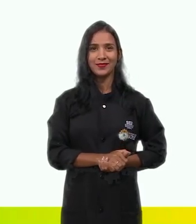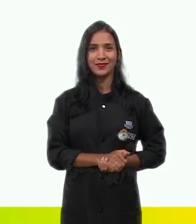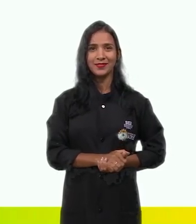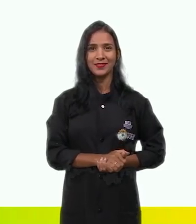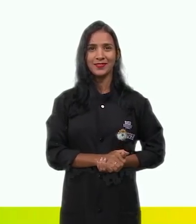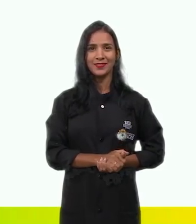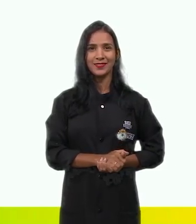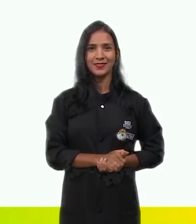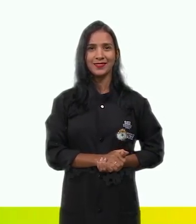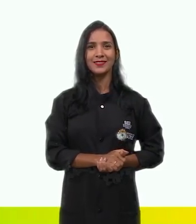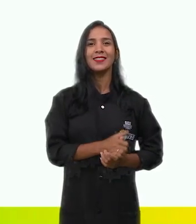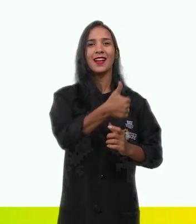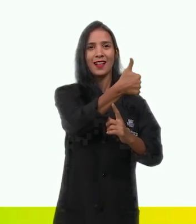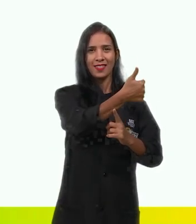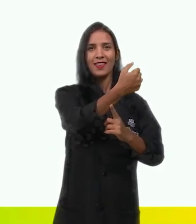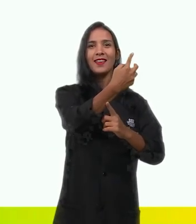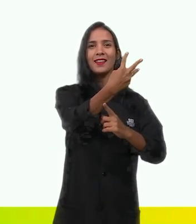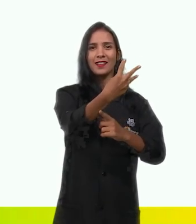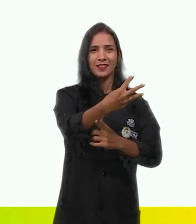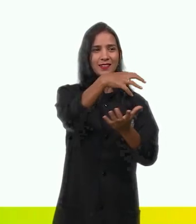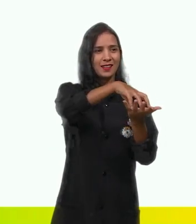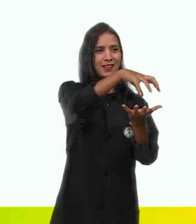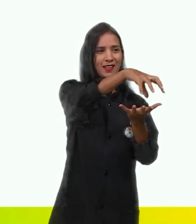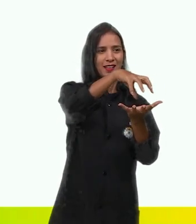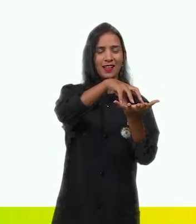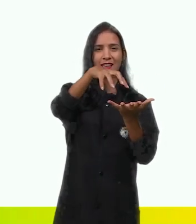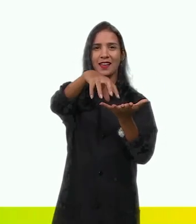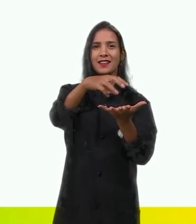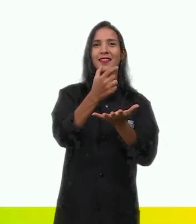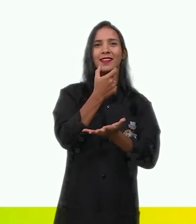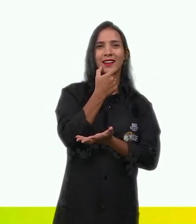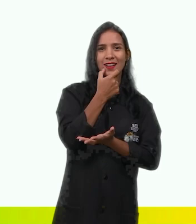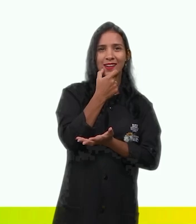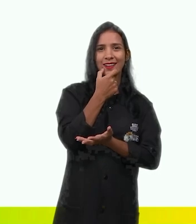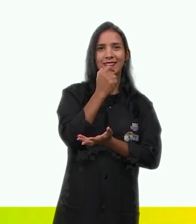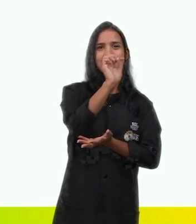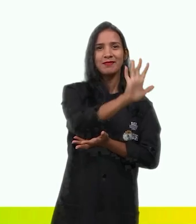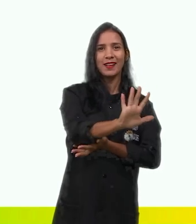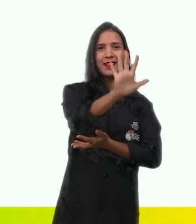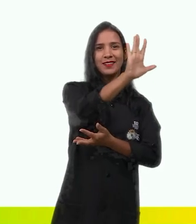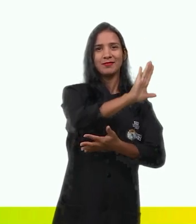As 13 colônias inglesas na América.